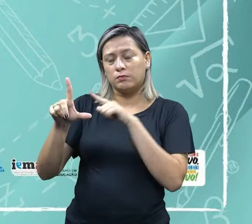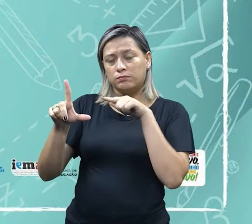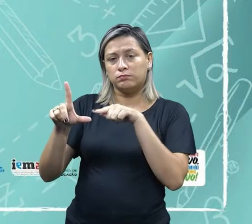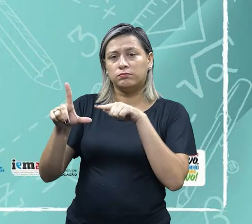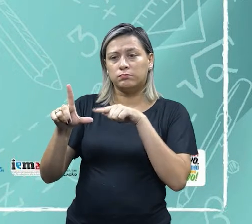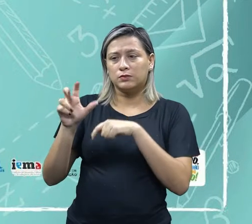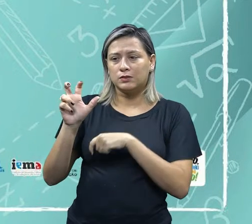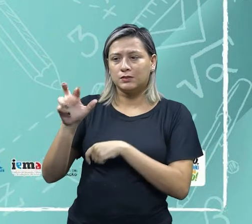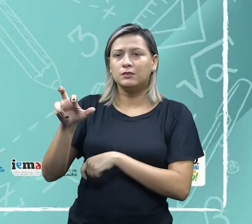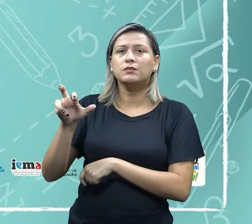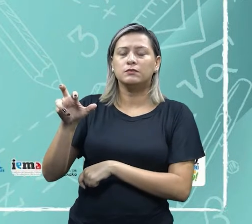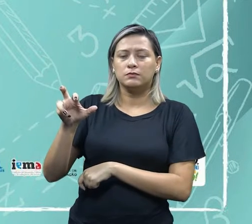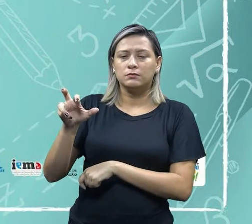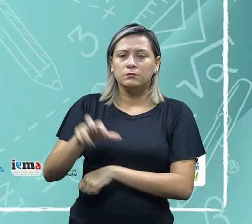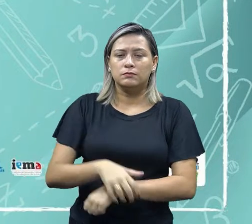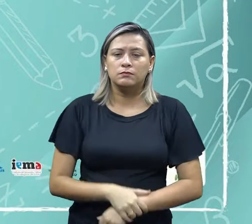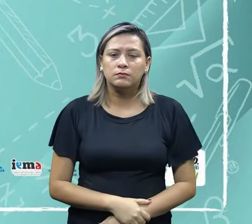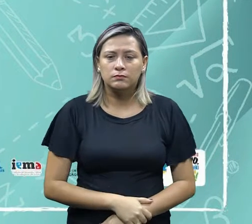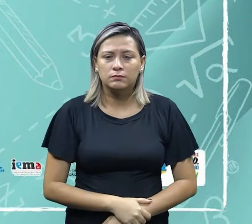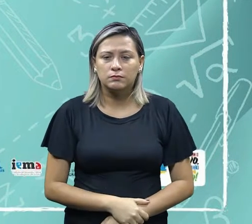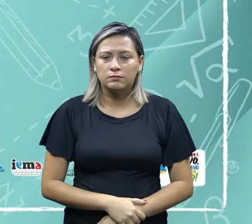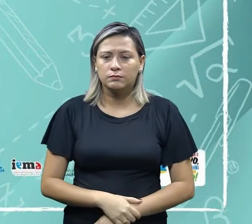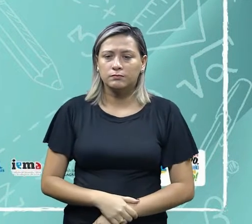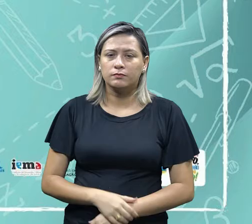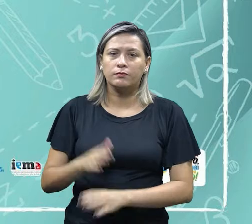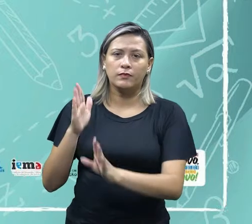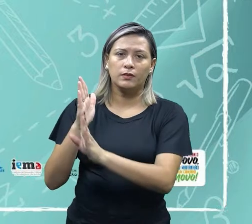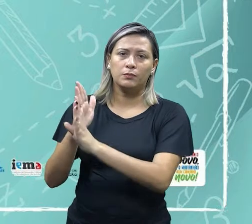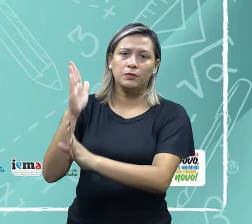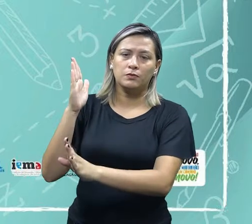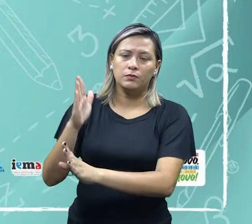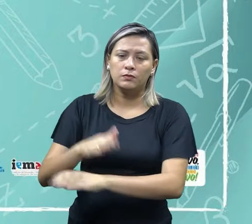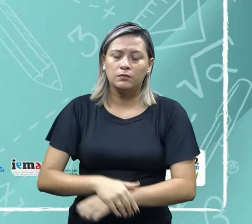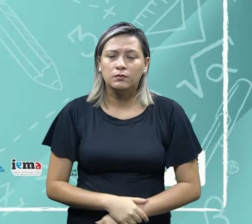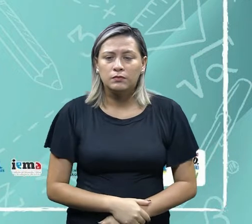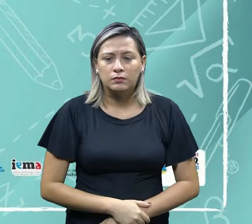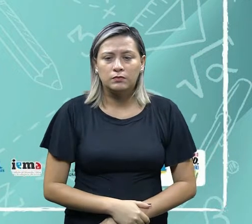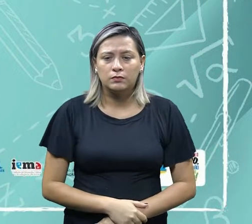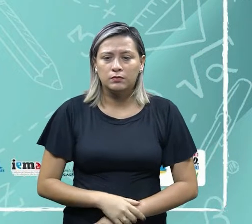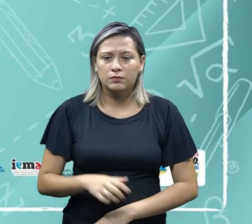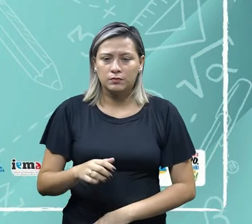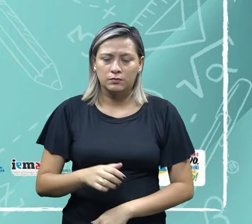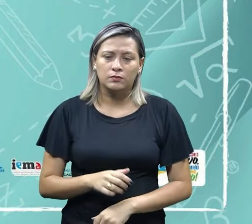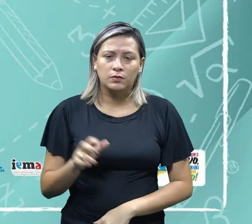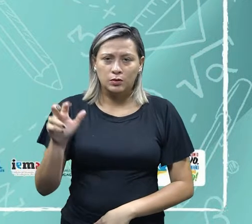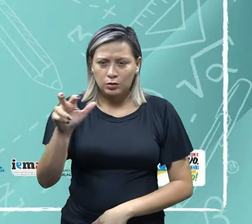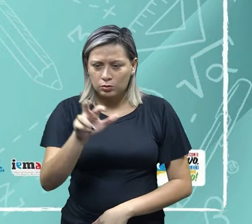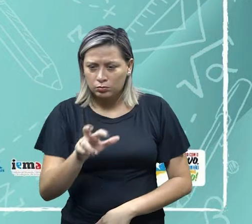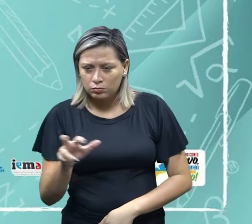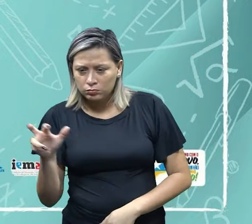Você pressiona a tecla L e dá o Enter, e aí com o cursor vai